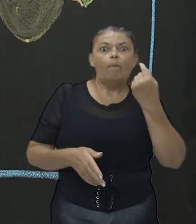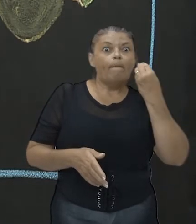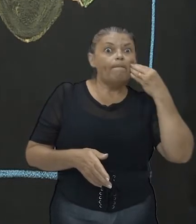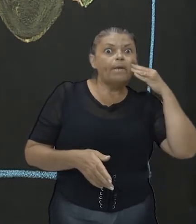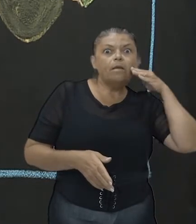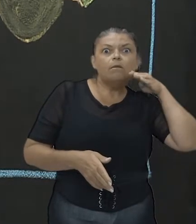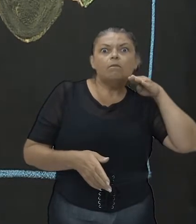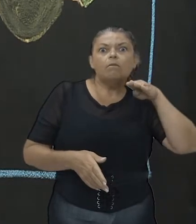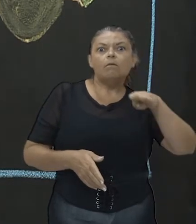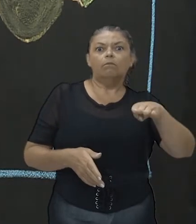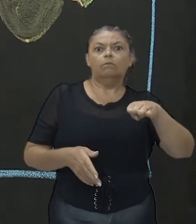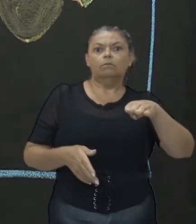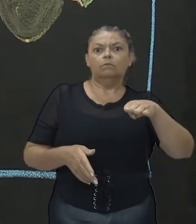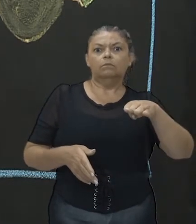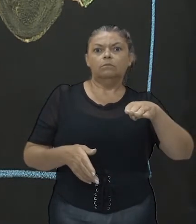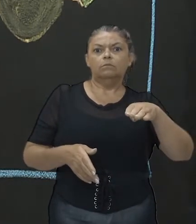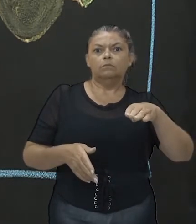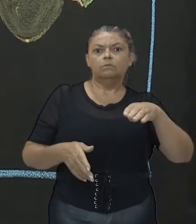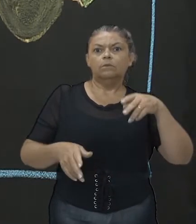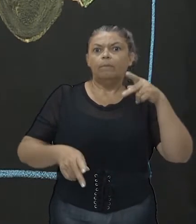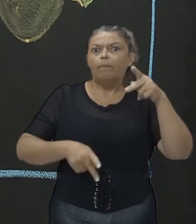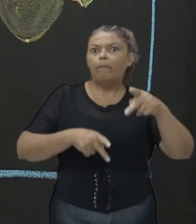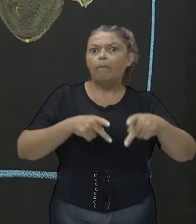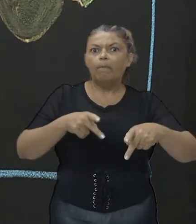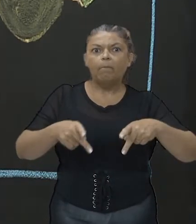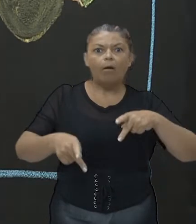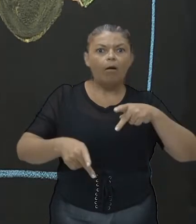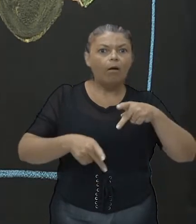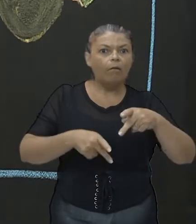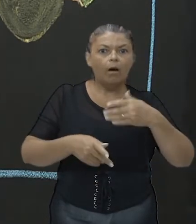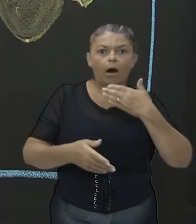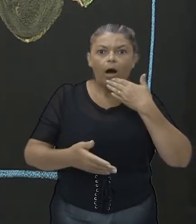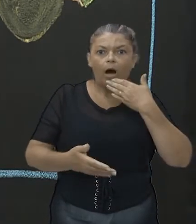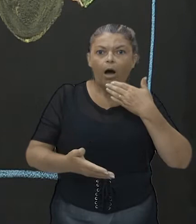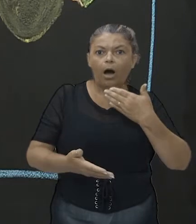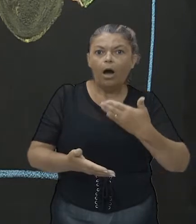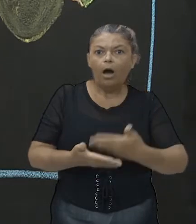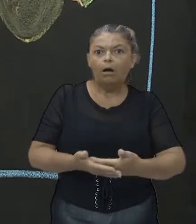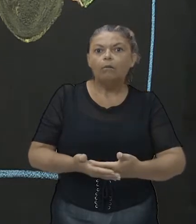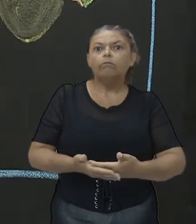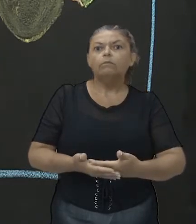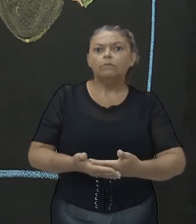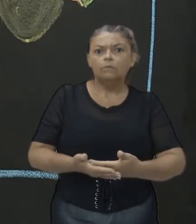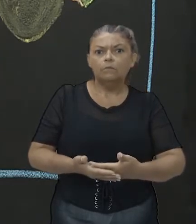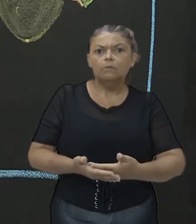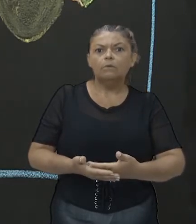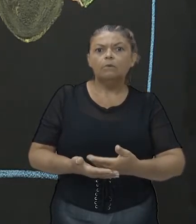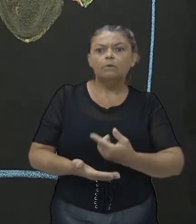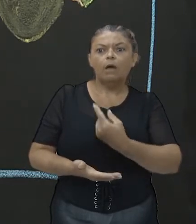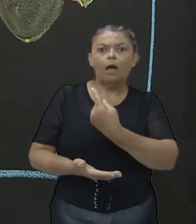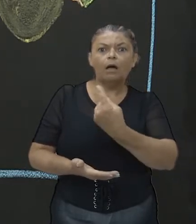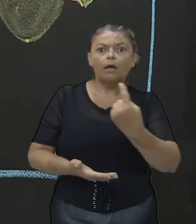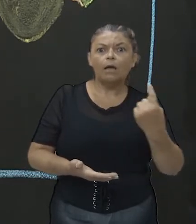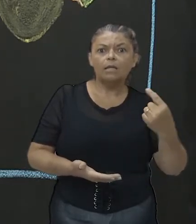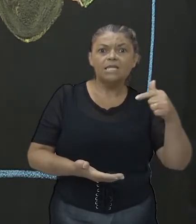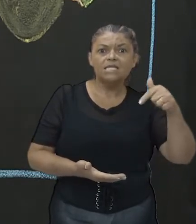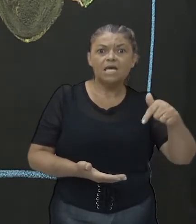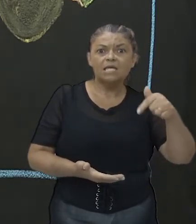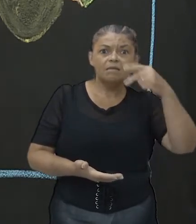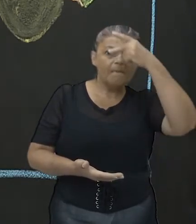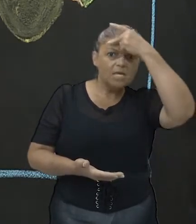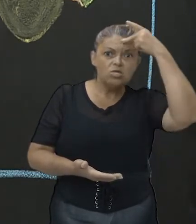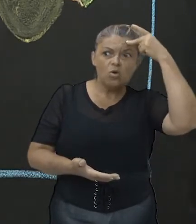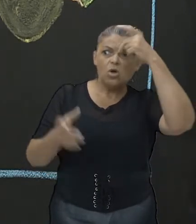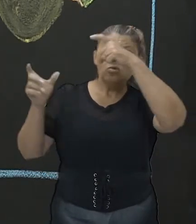habitantes. Se a gente colocar aí numa situação, a cada 7 pessoas no mundo, uma é chinesa. E eu vou mais